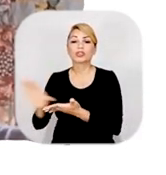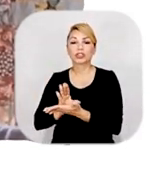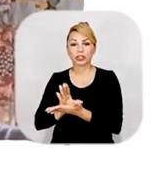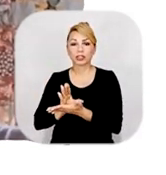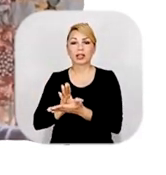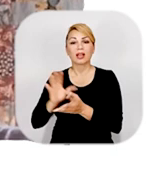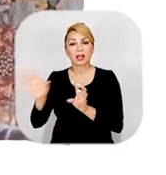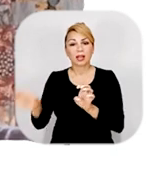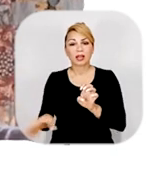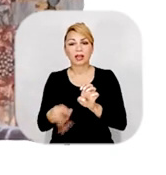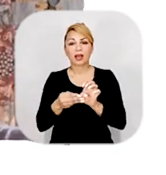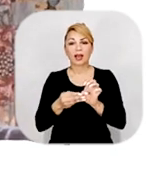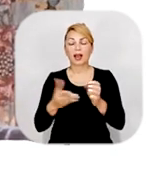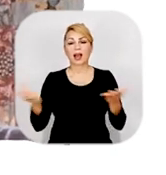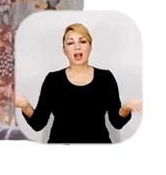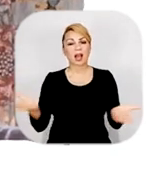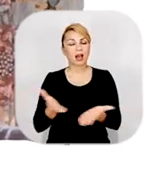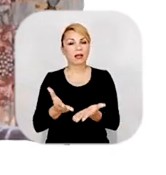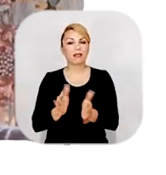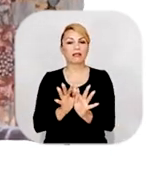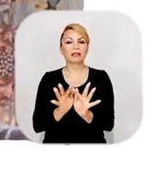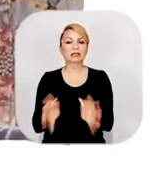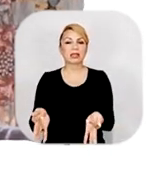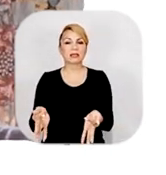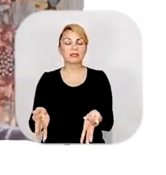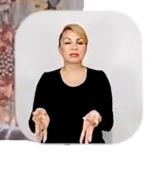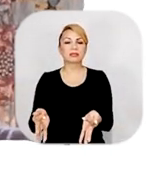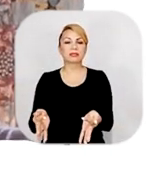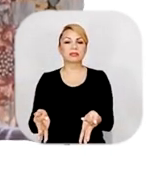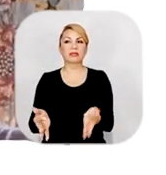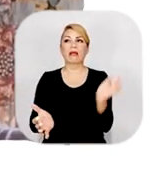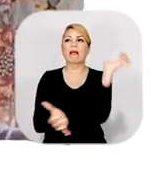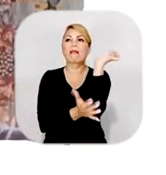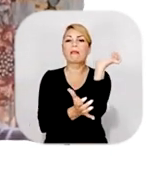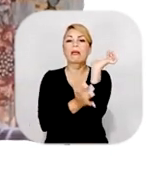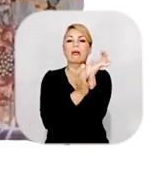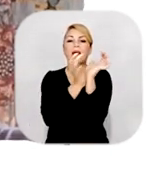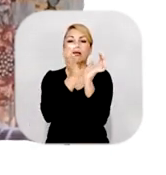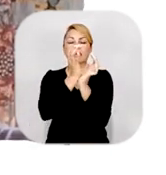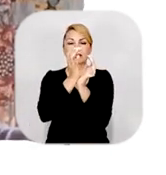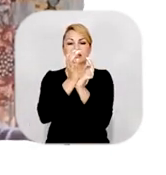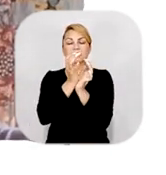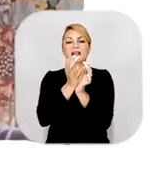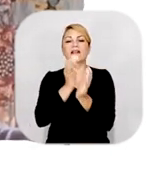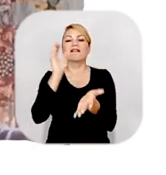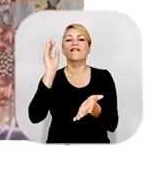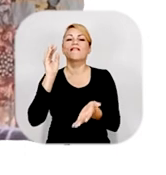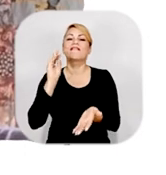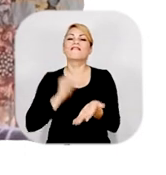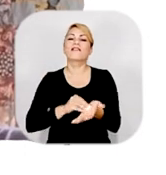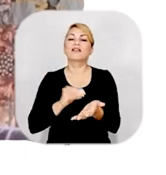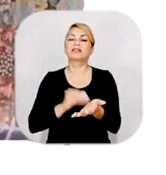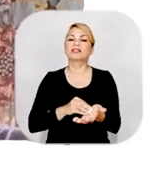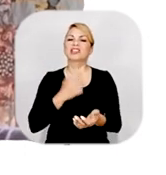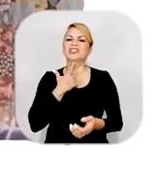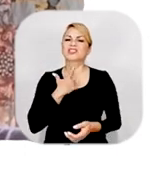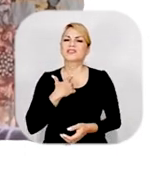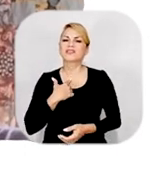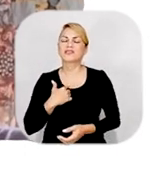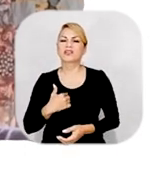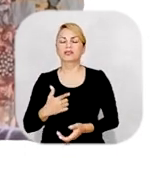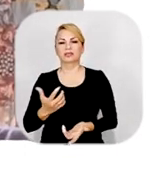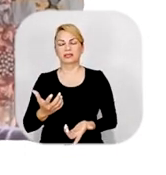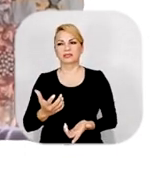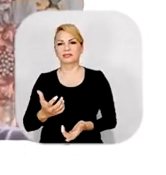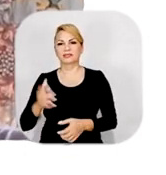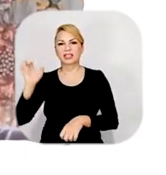agora simplesmente a burocracia e a má vontade também, a gente sabe disso, né? É um estado que gosta